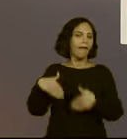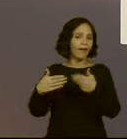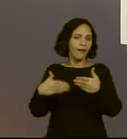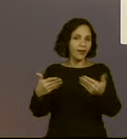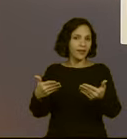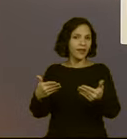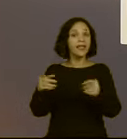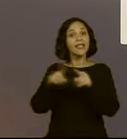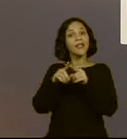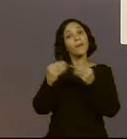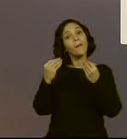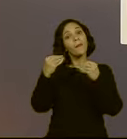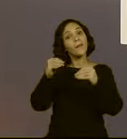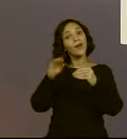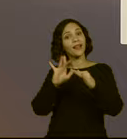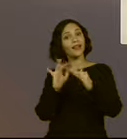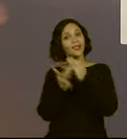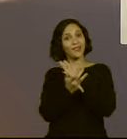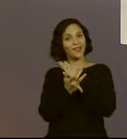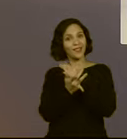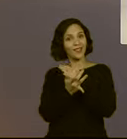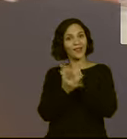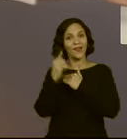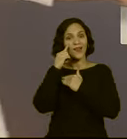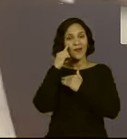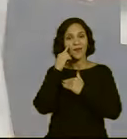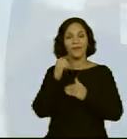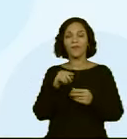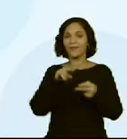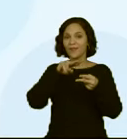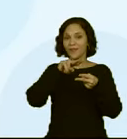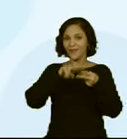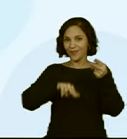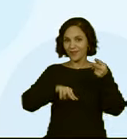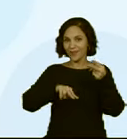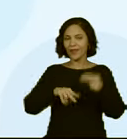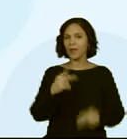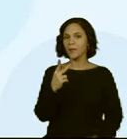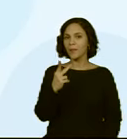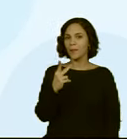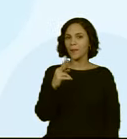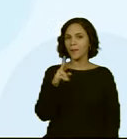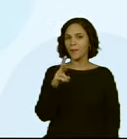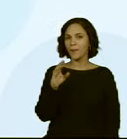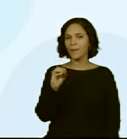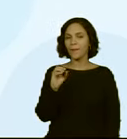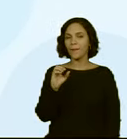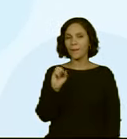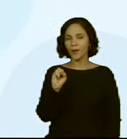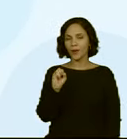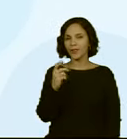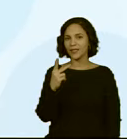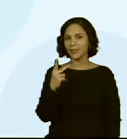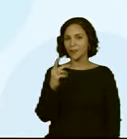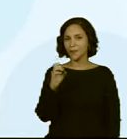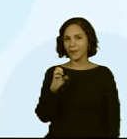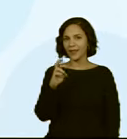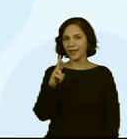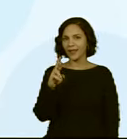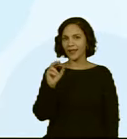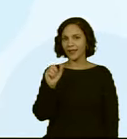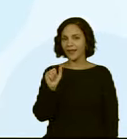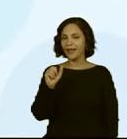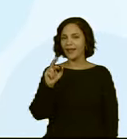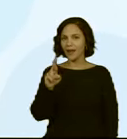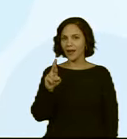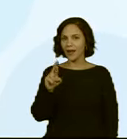e publica nas redes sociais com a hashtag prosperar cemsp para a gente saber como que é na sua